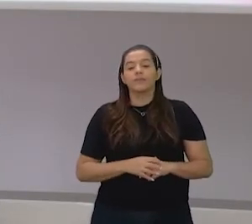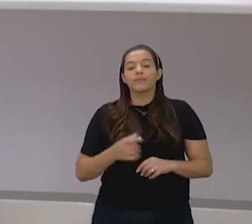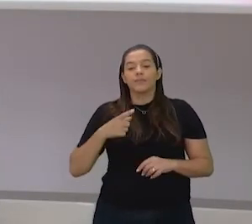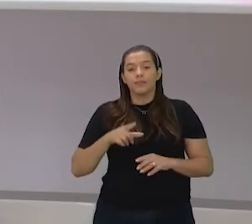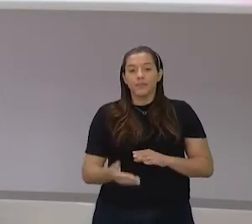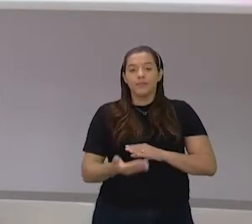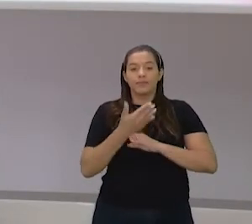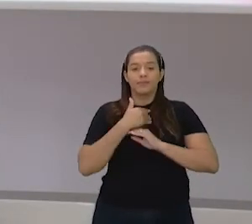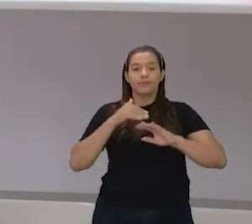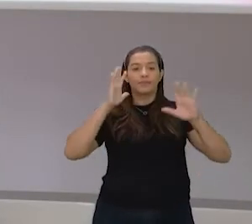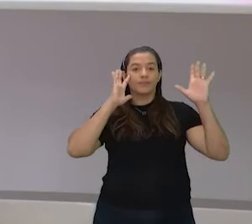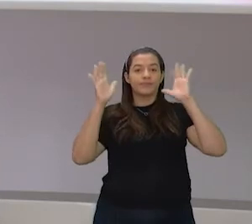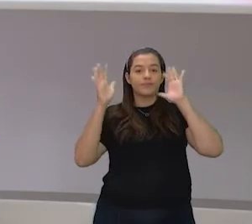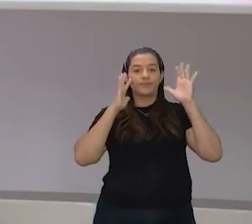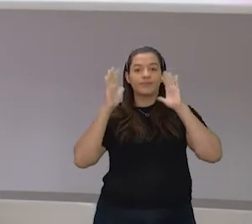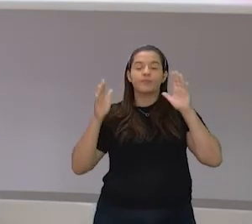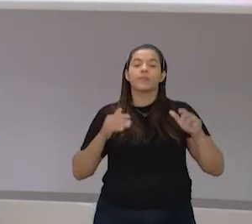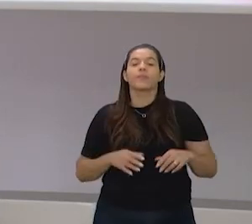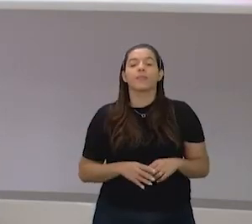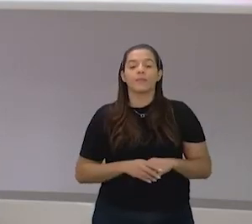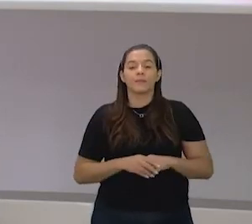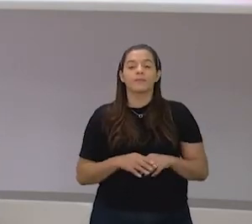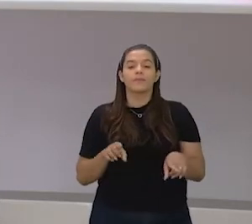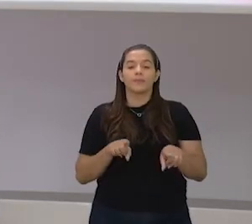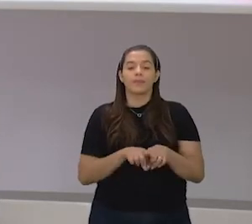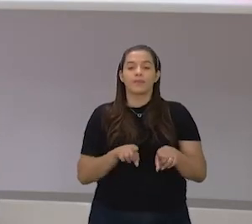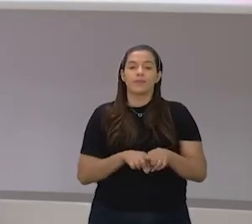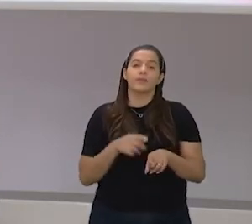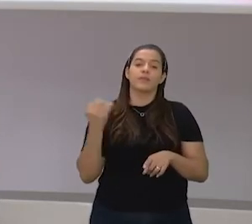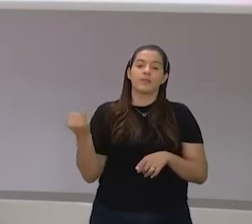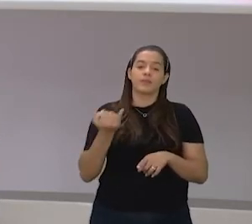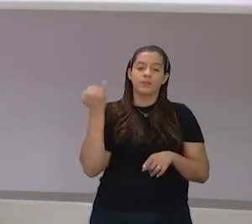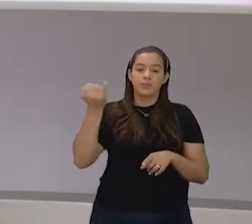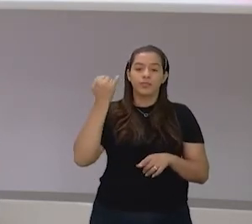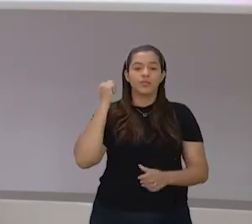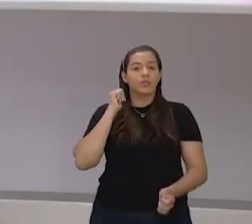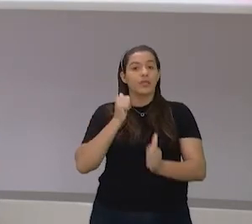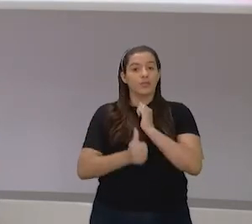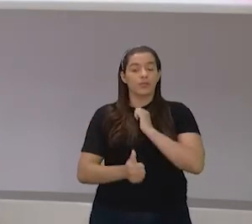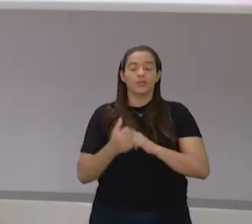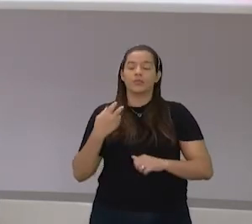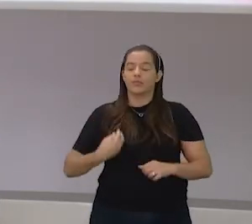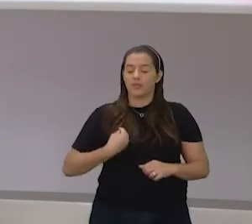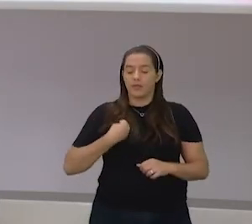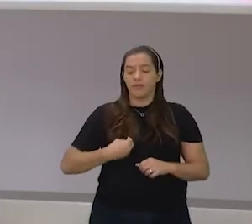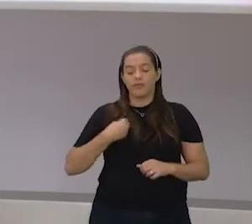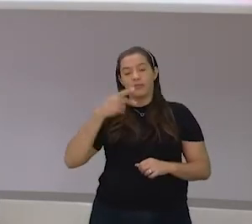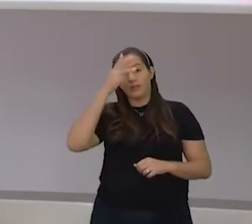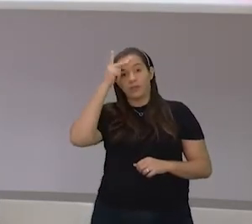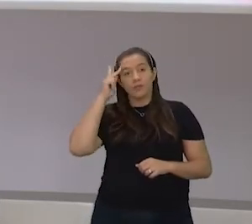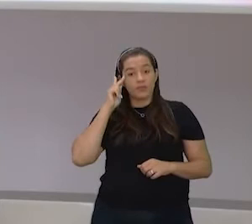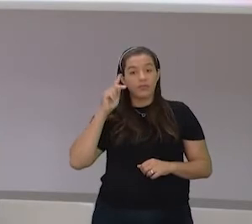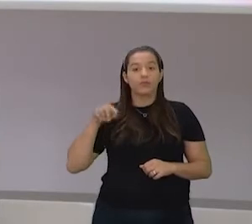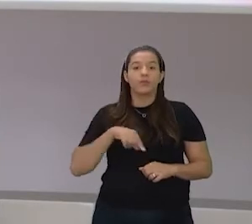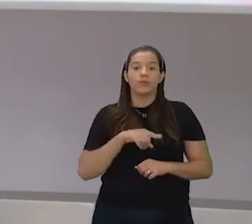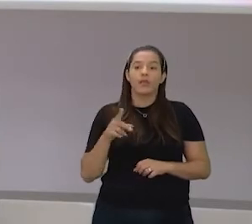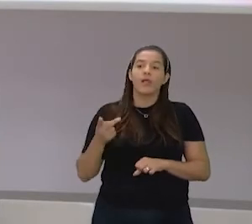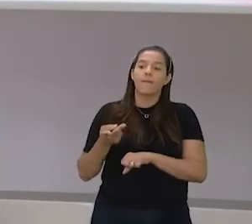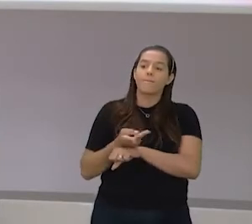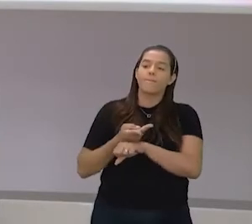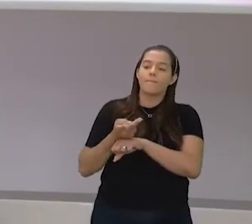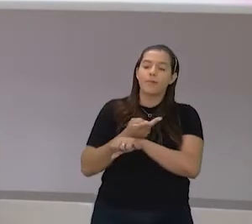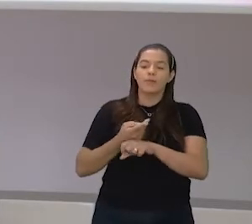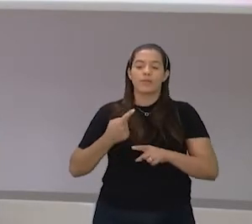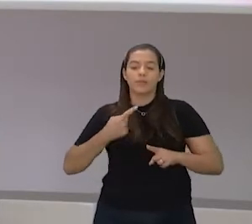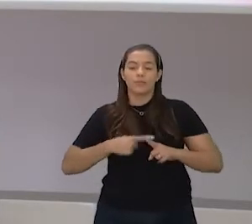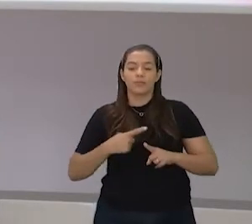sobre essas questões norteadoras, da importância do esporte na vida da pessoa, o porquê não buscar, o